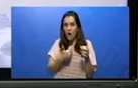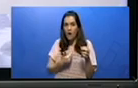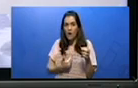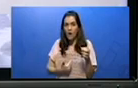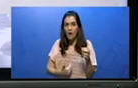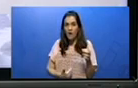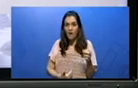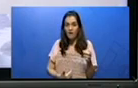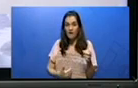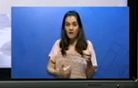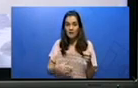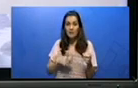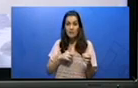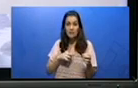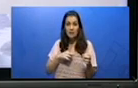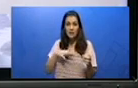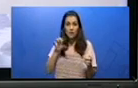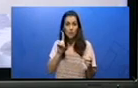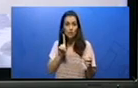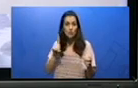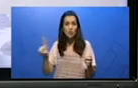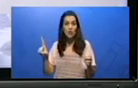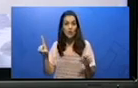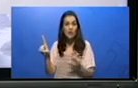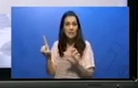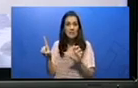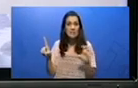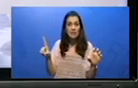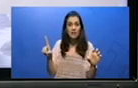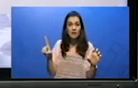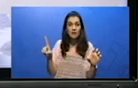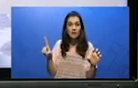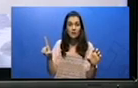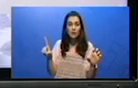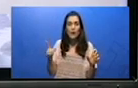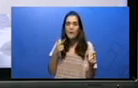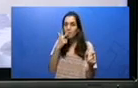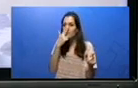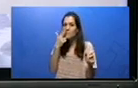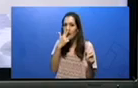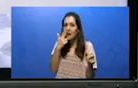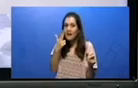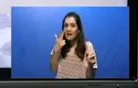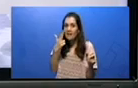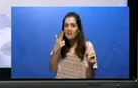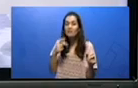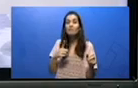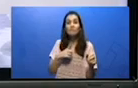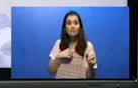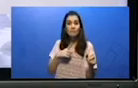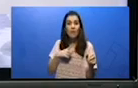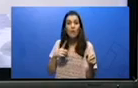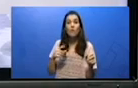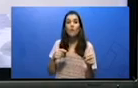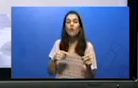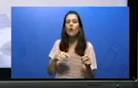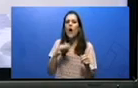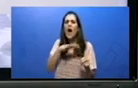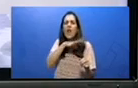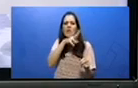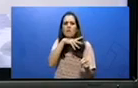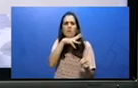nós temos o lado direito e o lado esquerdo semelhantes? Isso é a simetria bilateral. O primeiro animal a apresentar na natureza